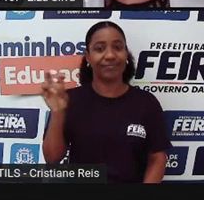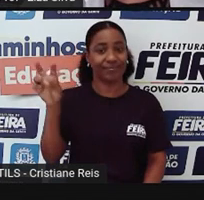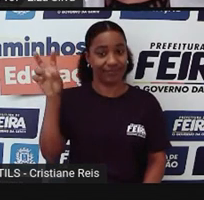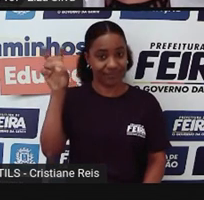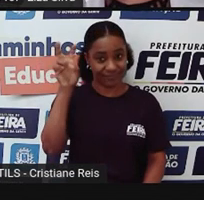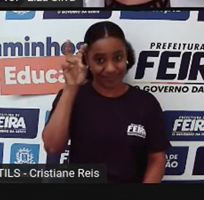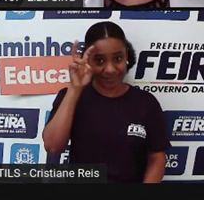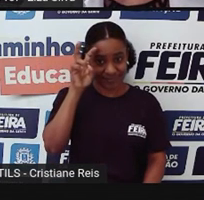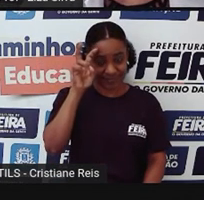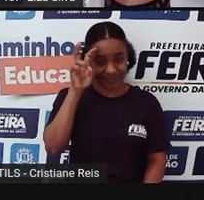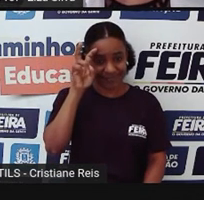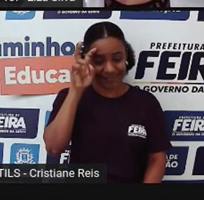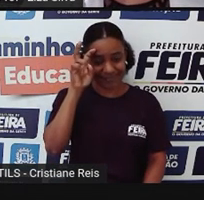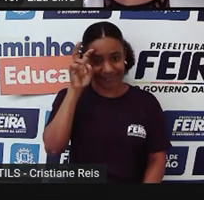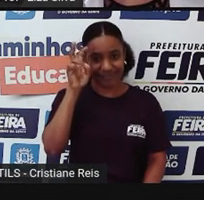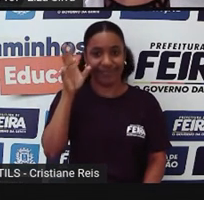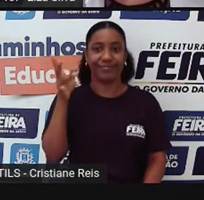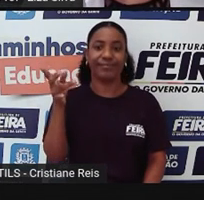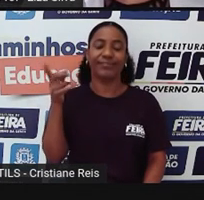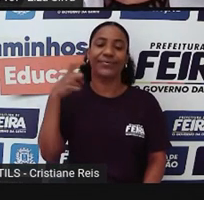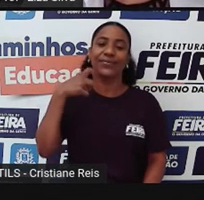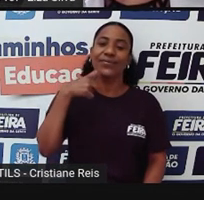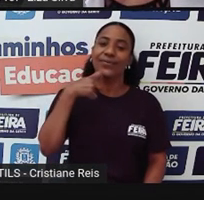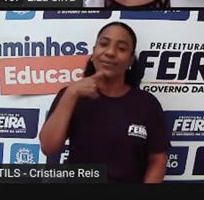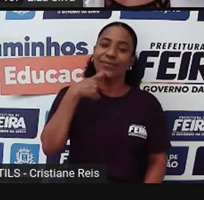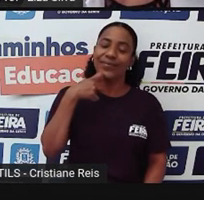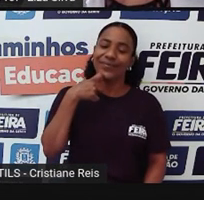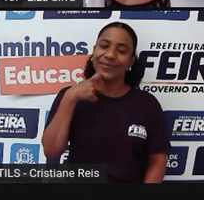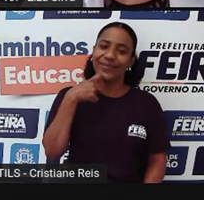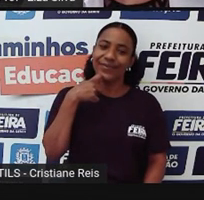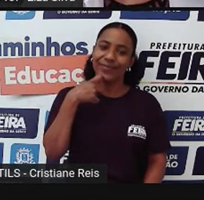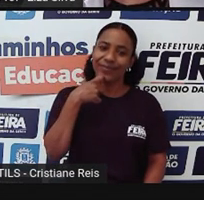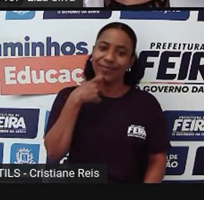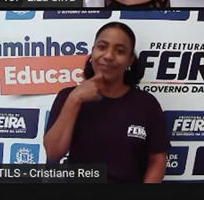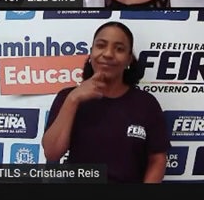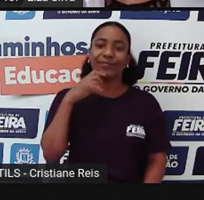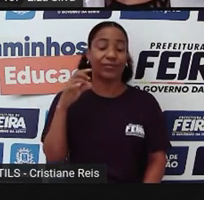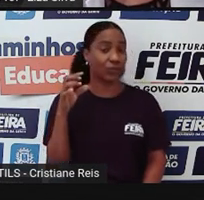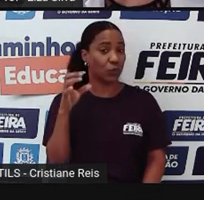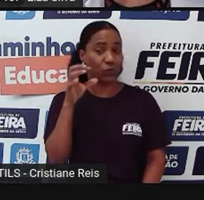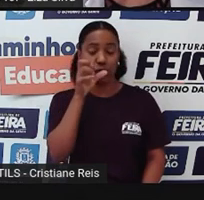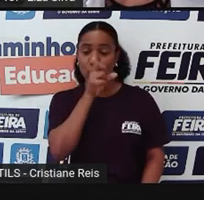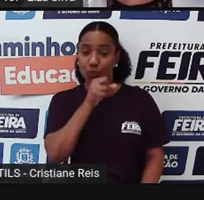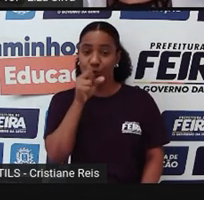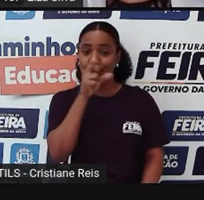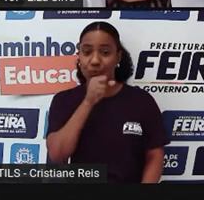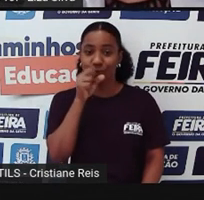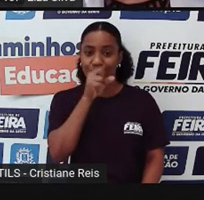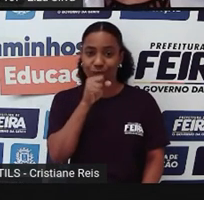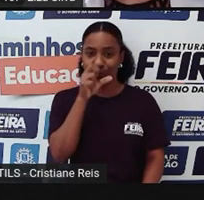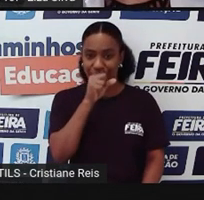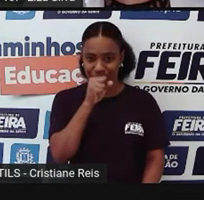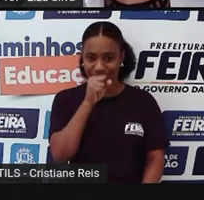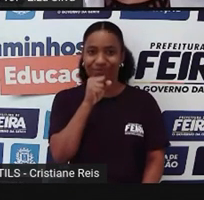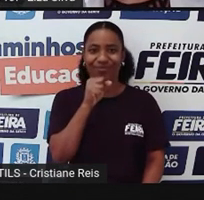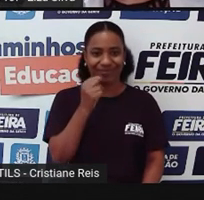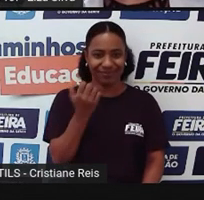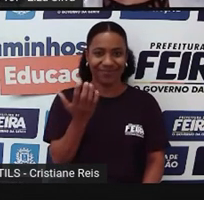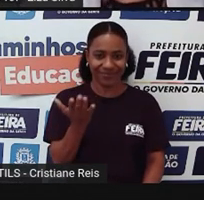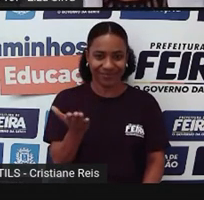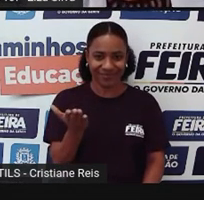quarta autorizei aqui um Frozen na sexta ou sábado no sábado